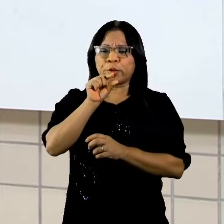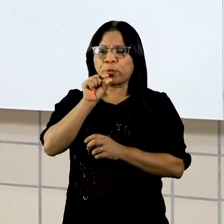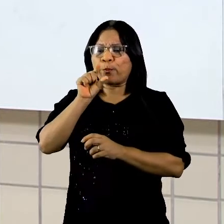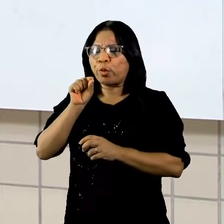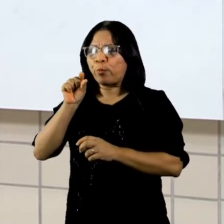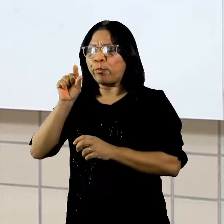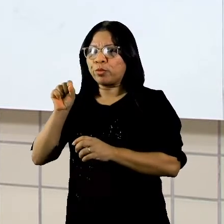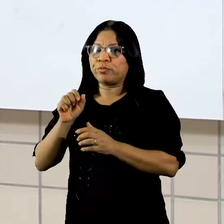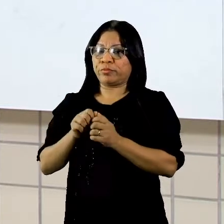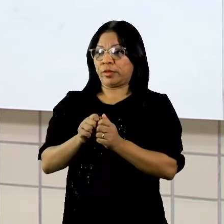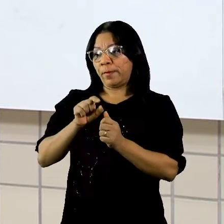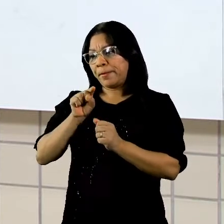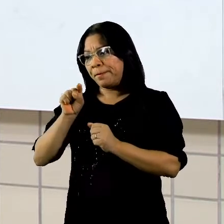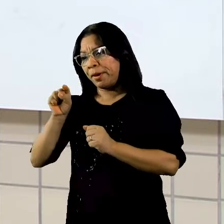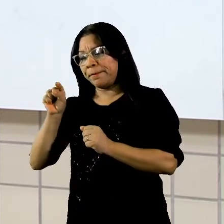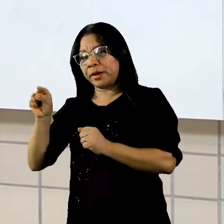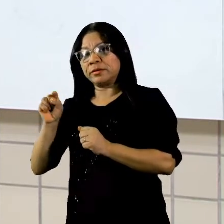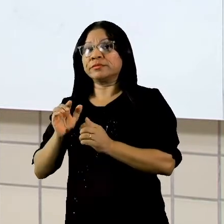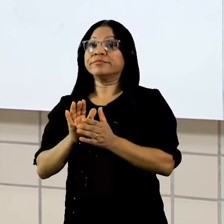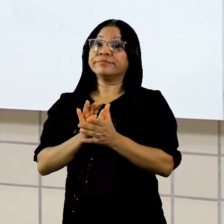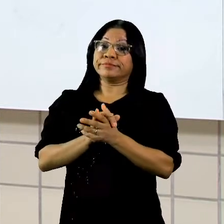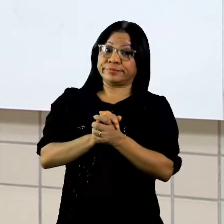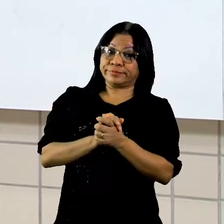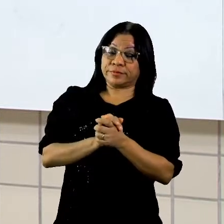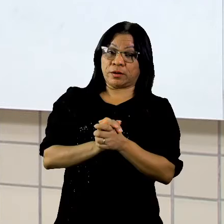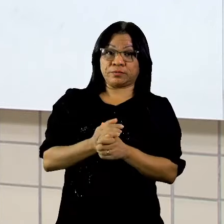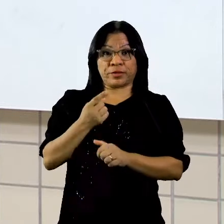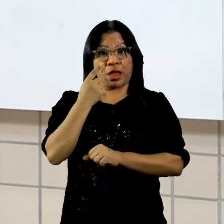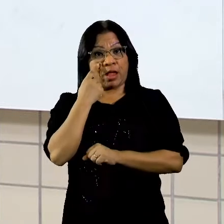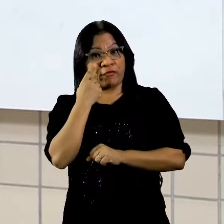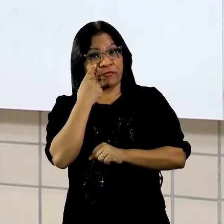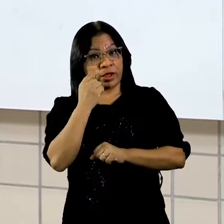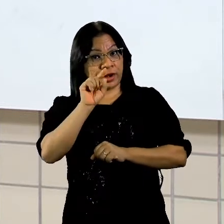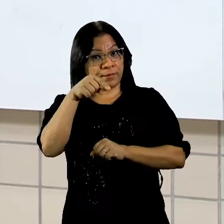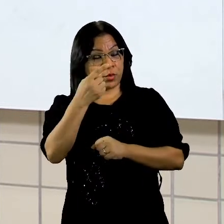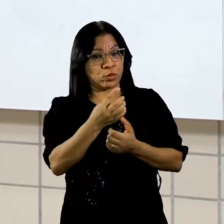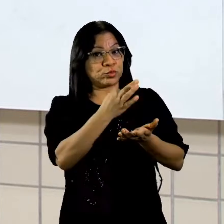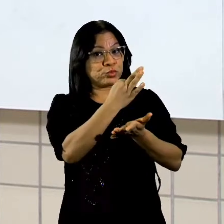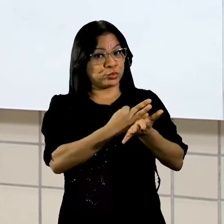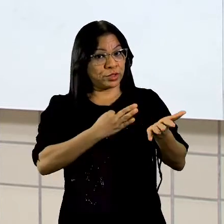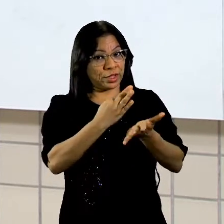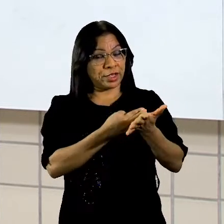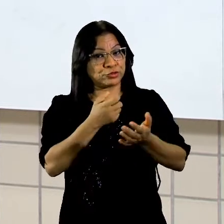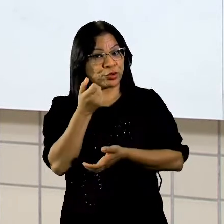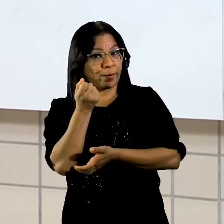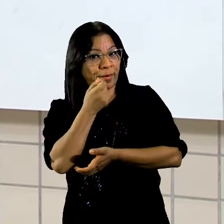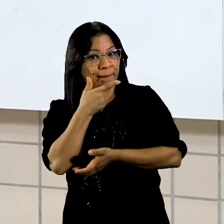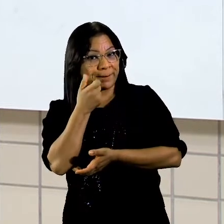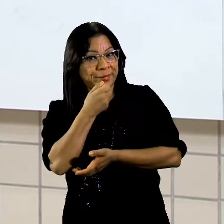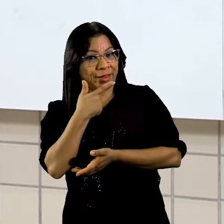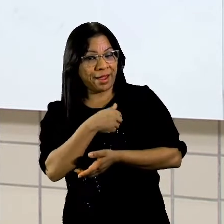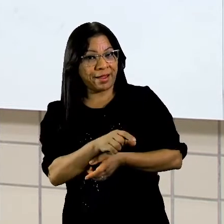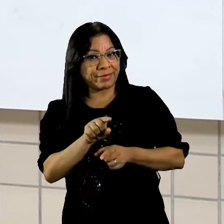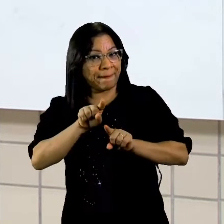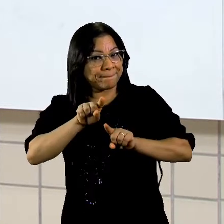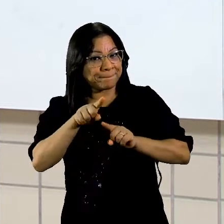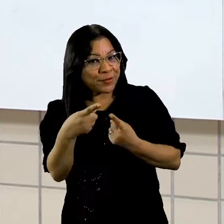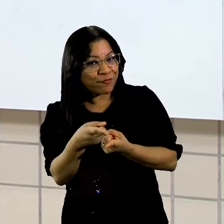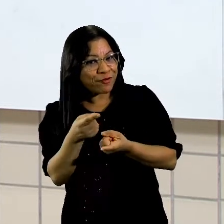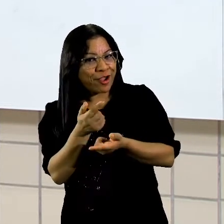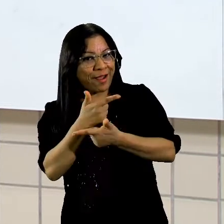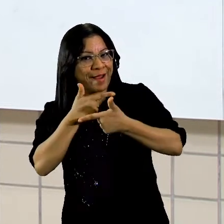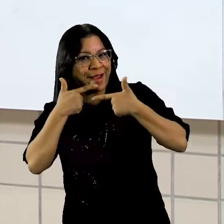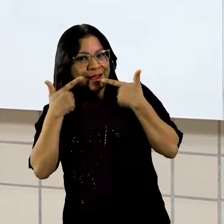de pontuação? Agora nós veremos um texto que é uma piada que tem como função provocar risos,